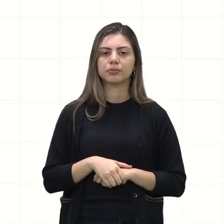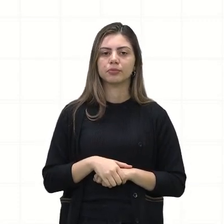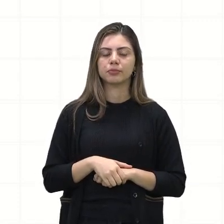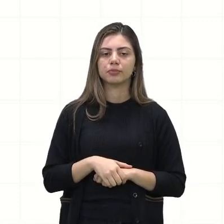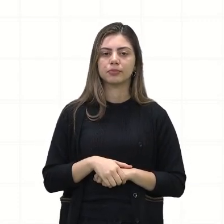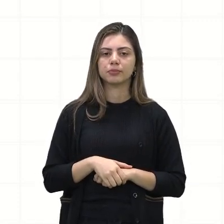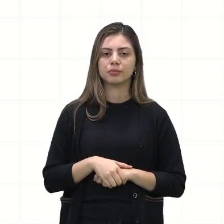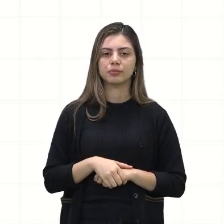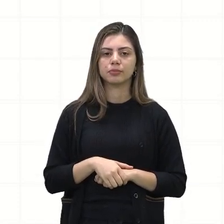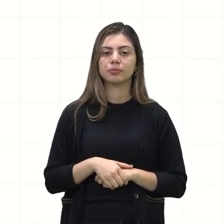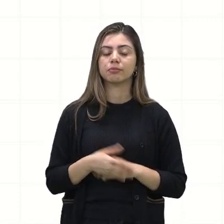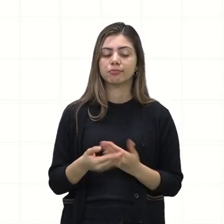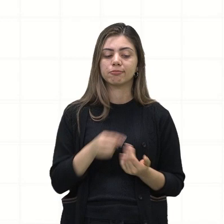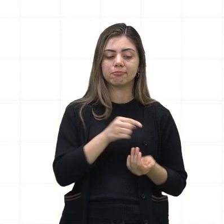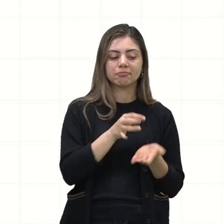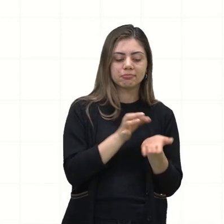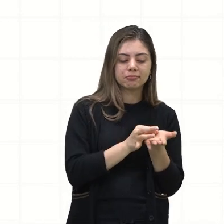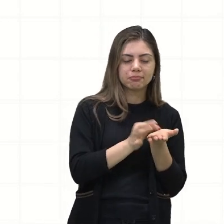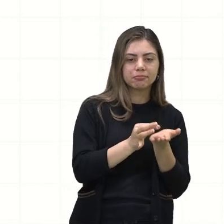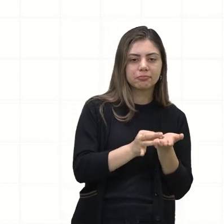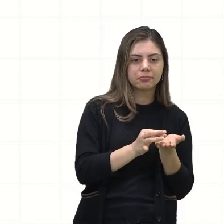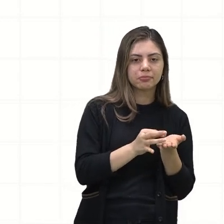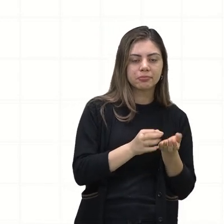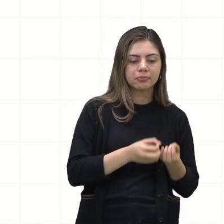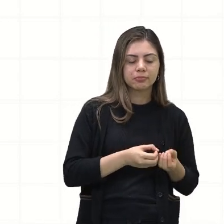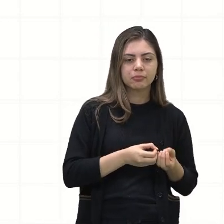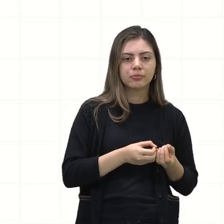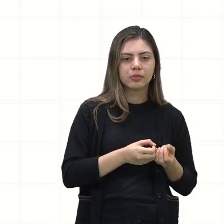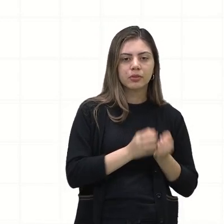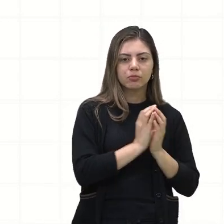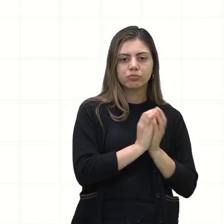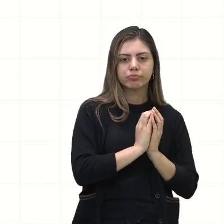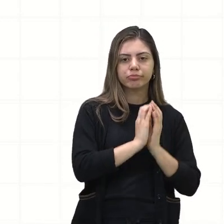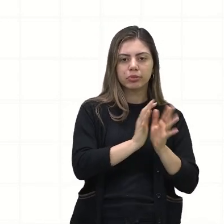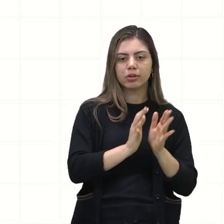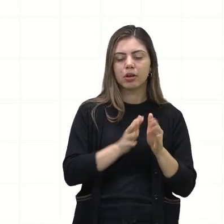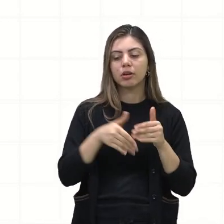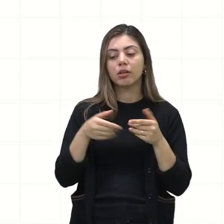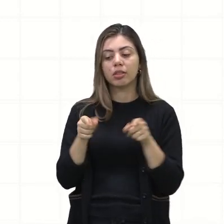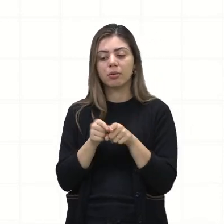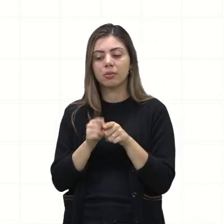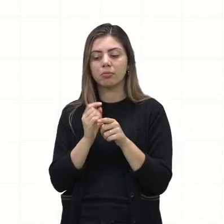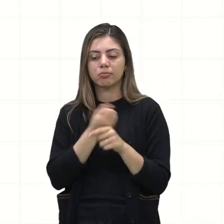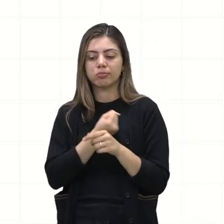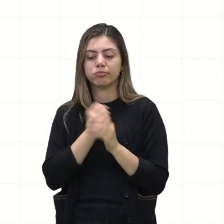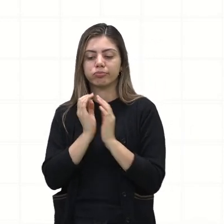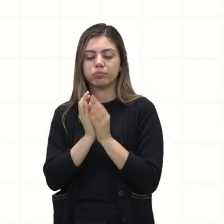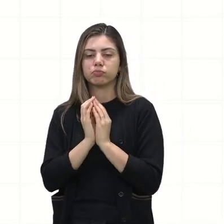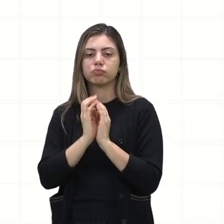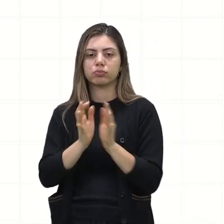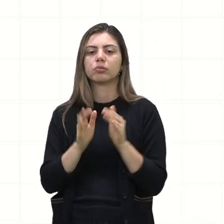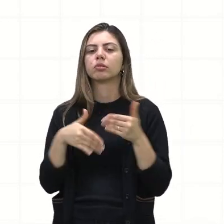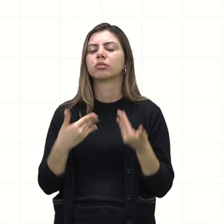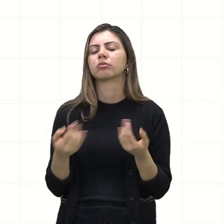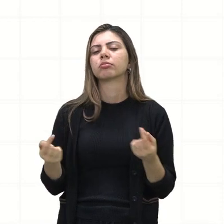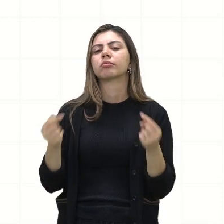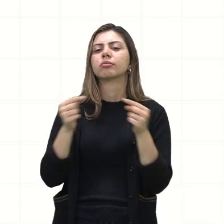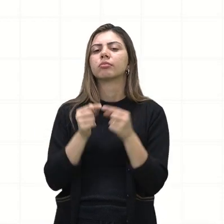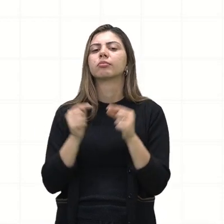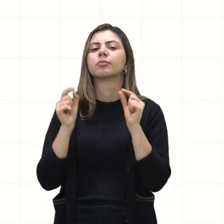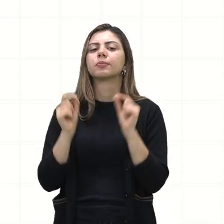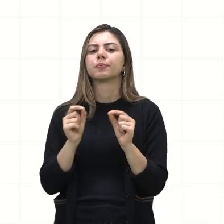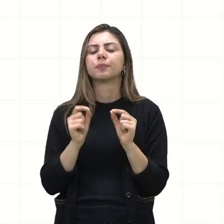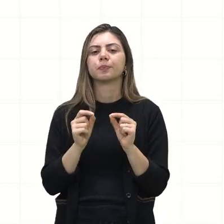lançamento de uma moeda, é o conjunto. Então, o que que nós estamos representando aqui, ó, tá?